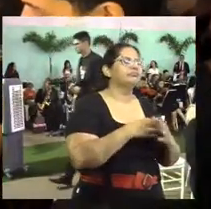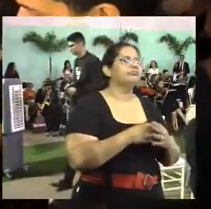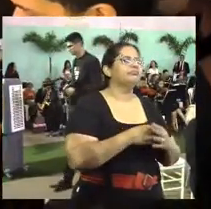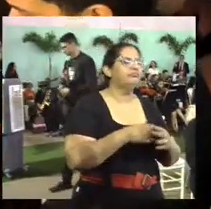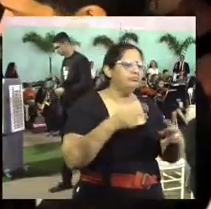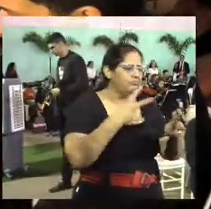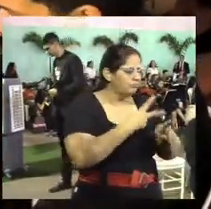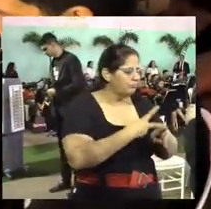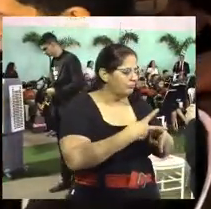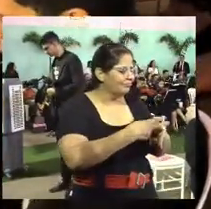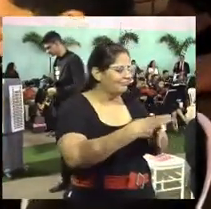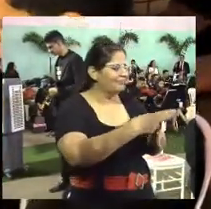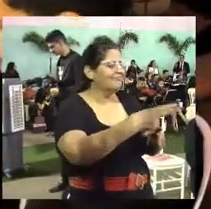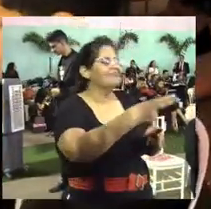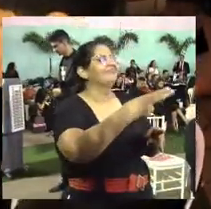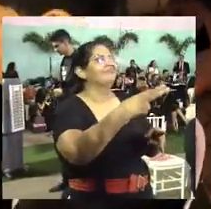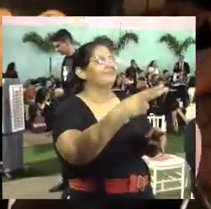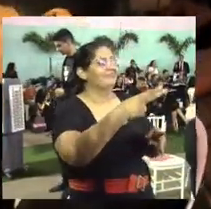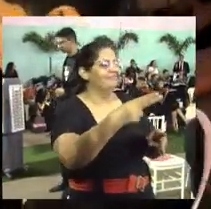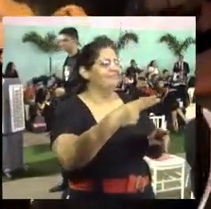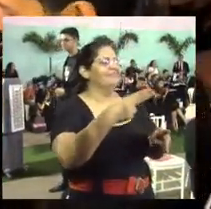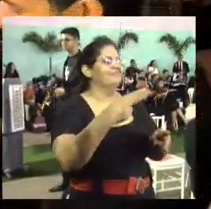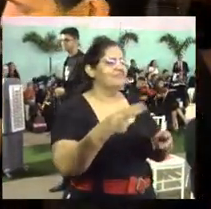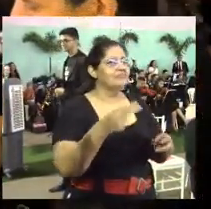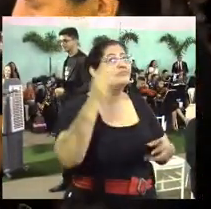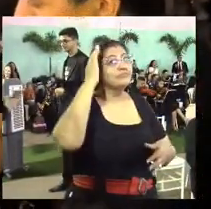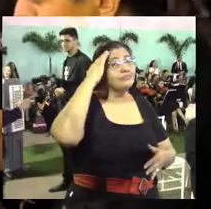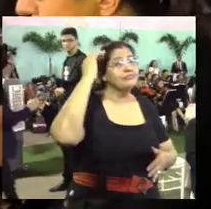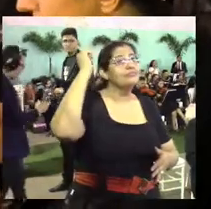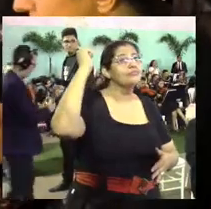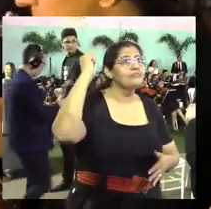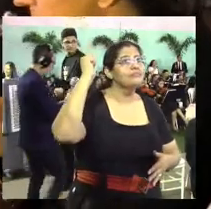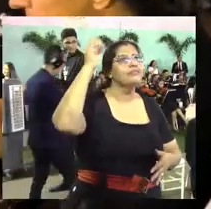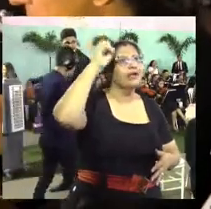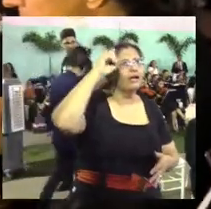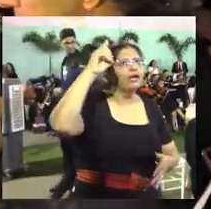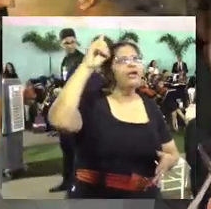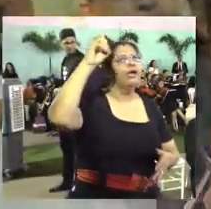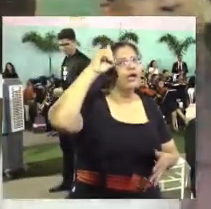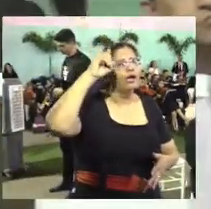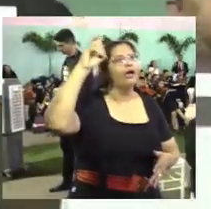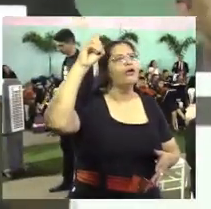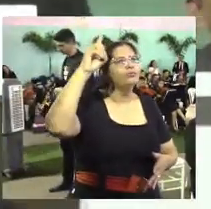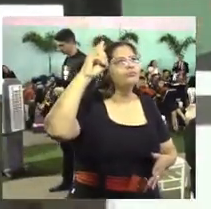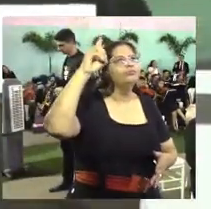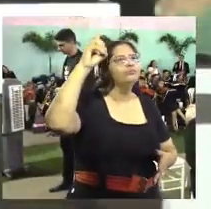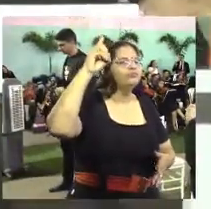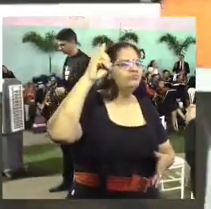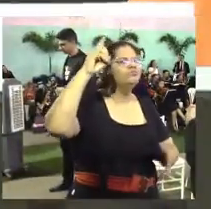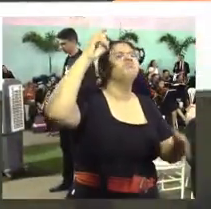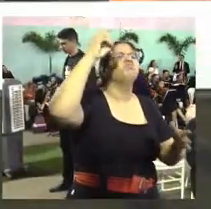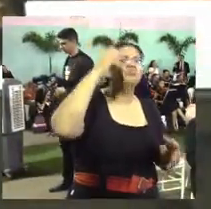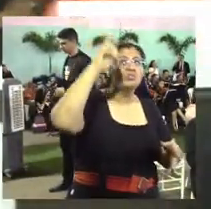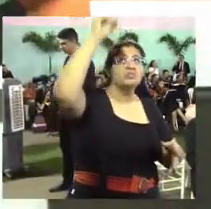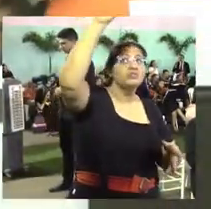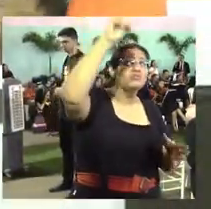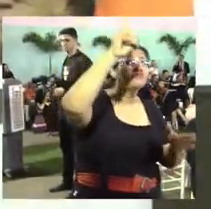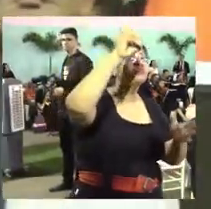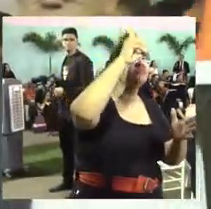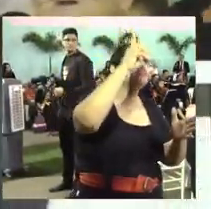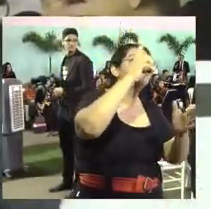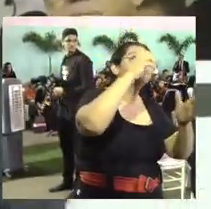você não fez o hotel para ganhar mais de que sapato que durante esse dia eu